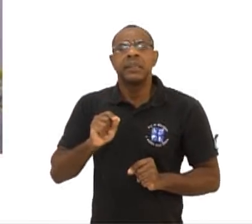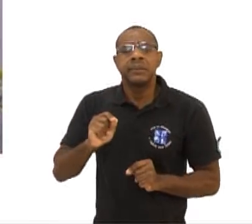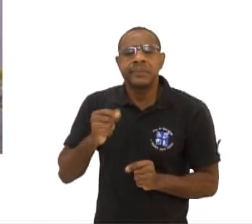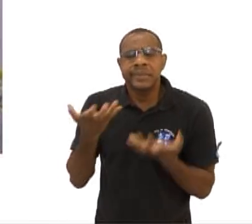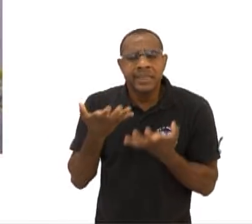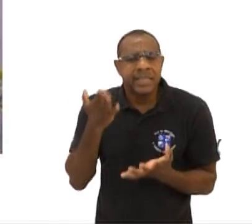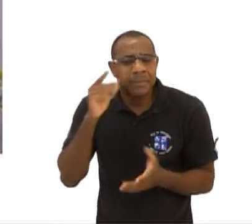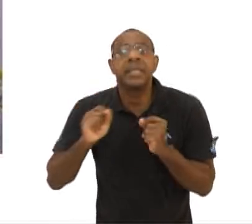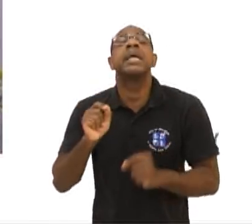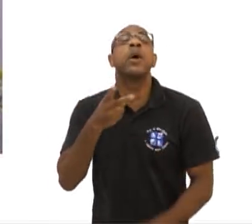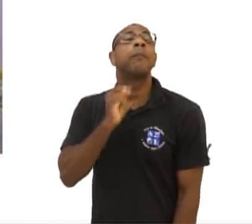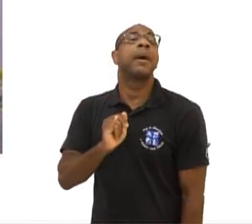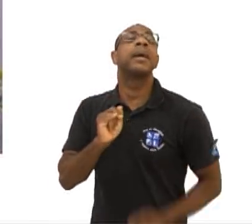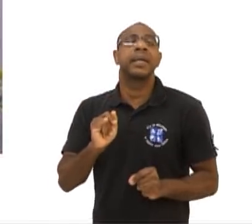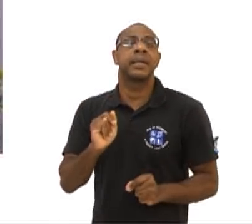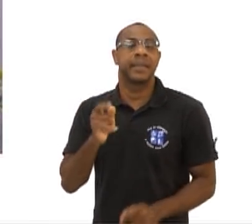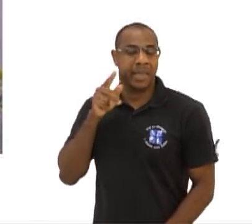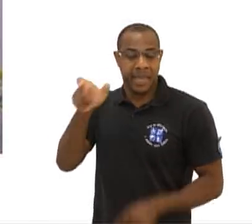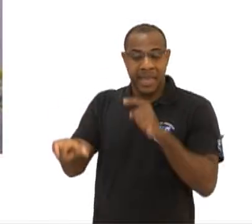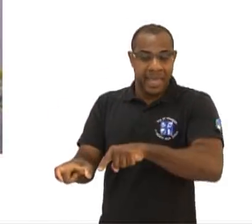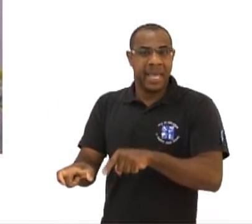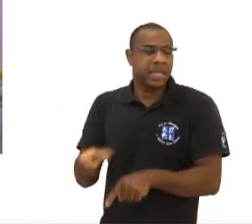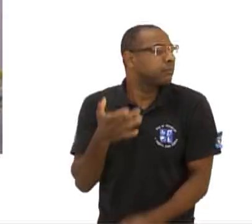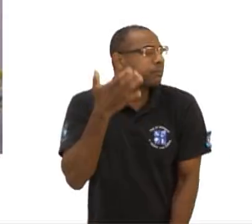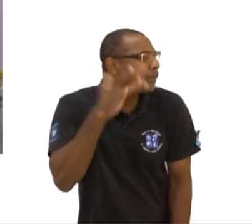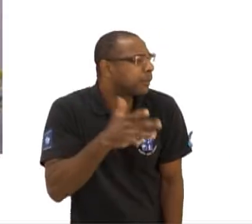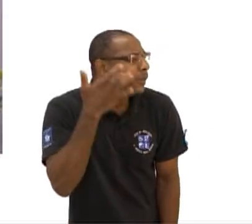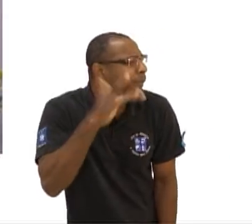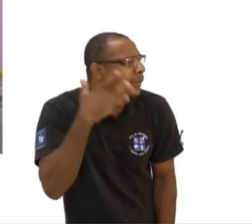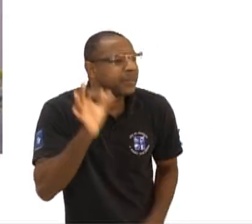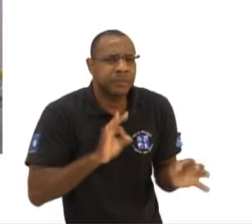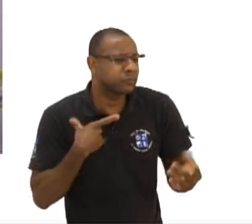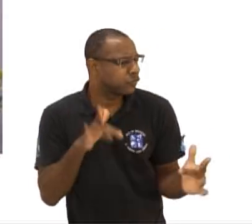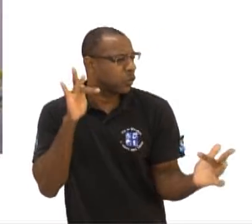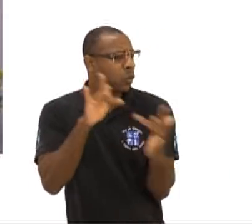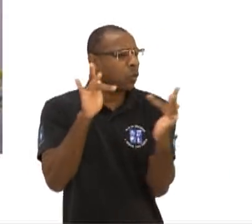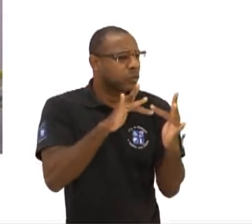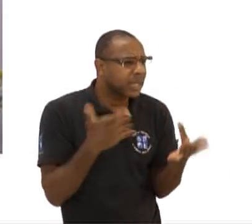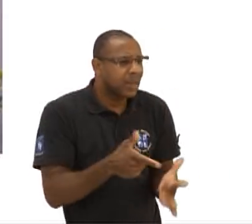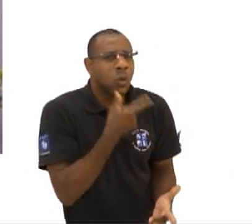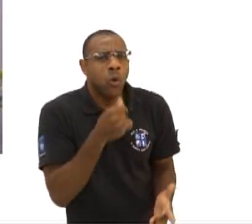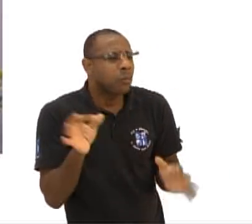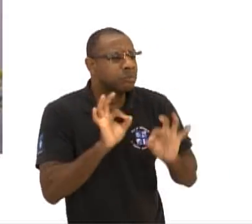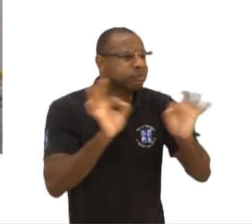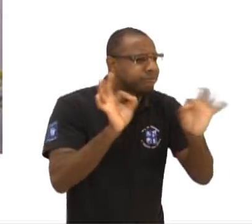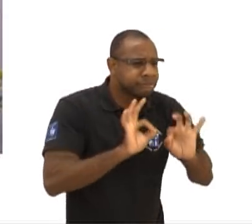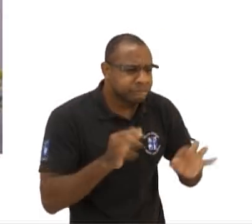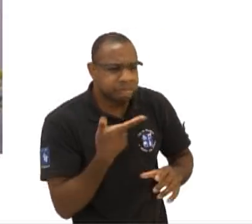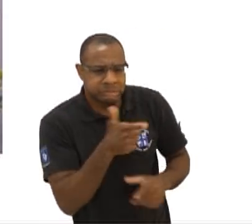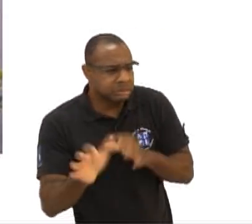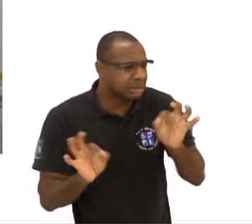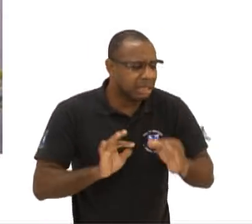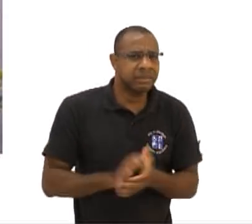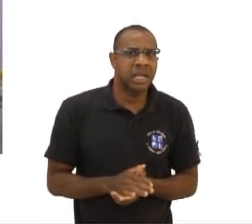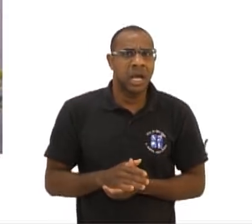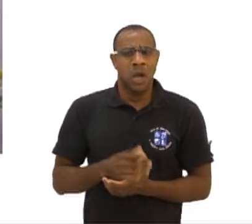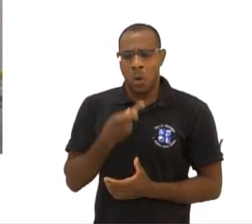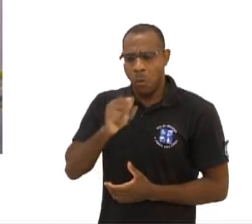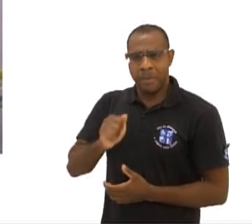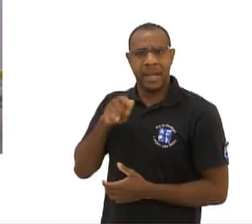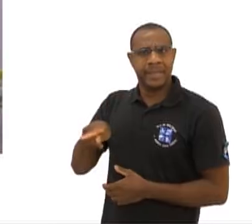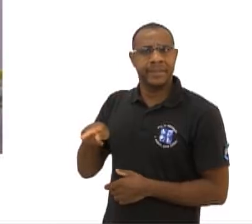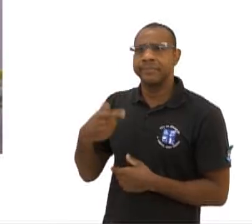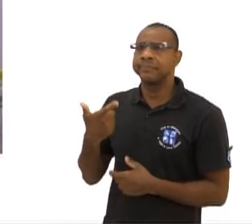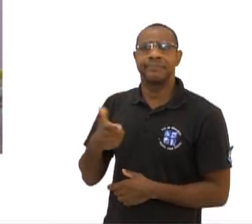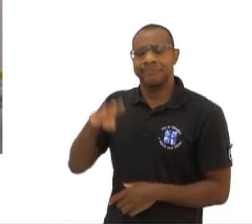pai da criança, e ela dizia que não sabia, porque ela não teve contato com homem nenhum. O pai dela não acreditou e